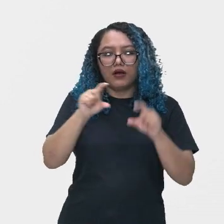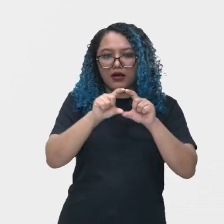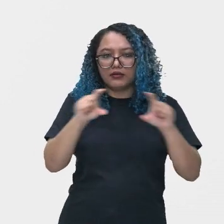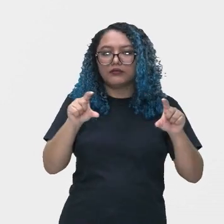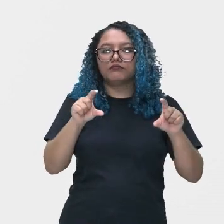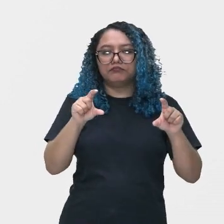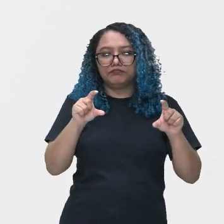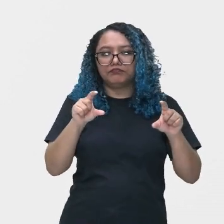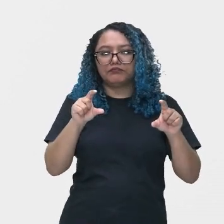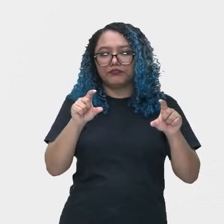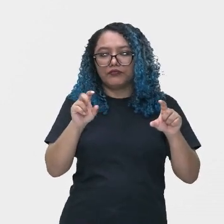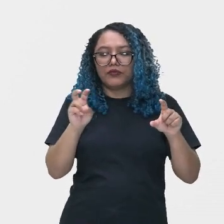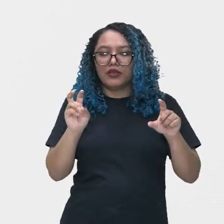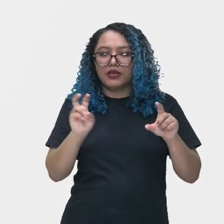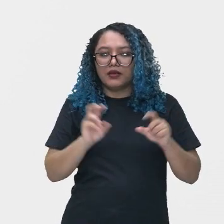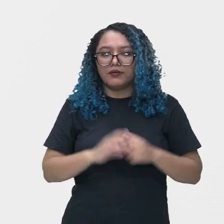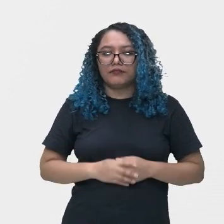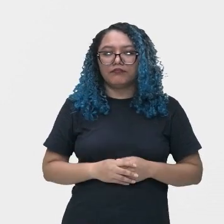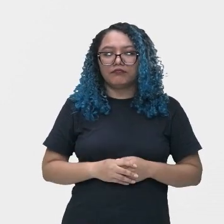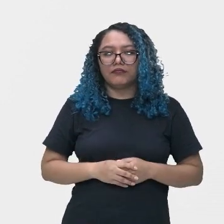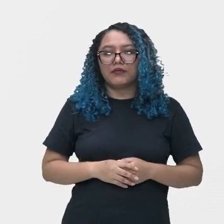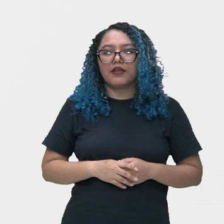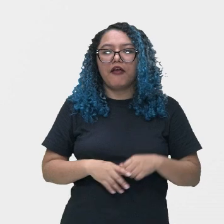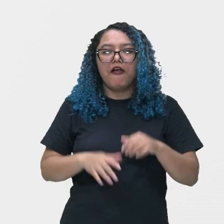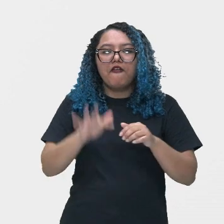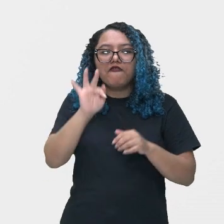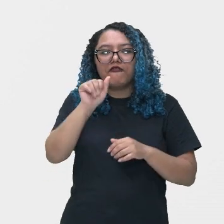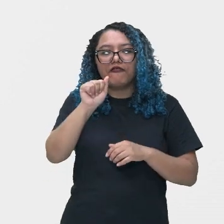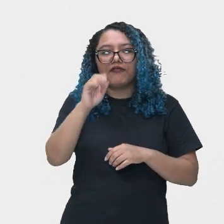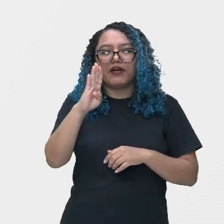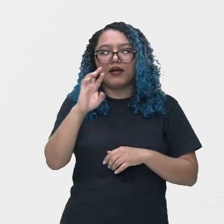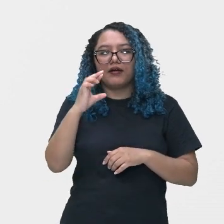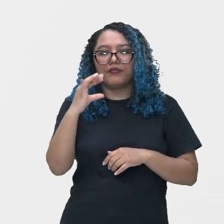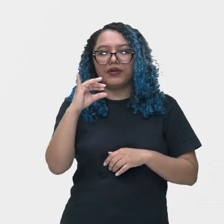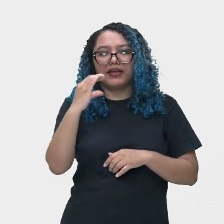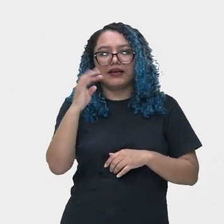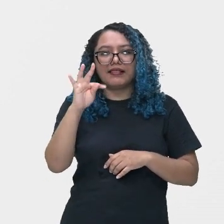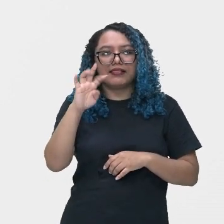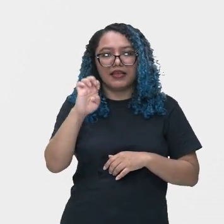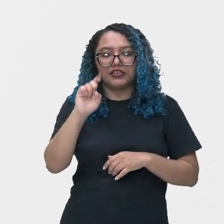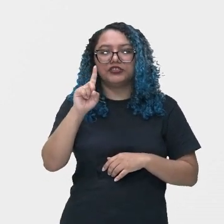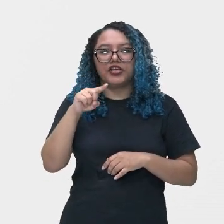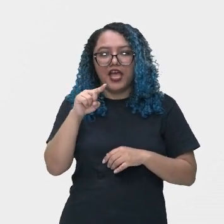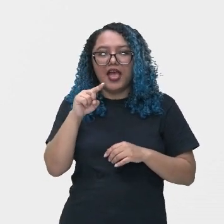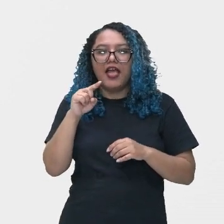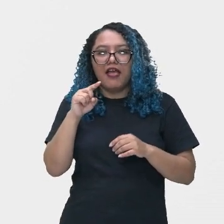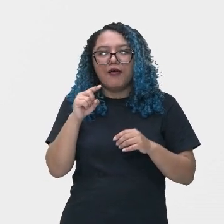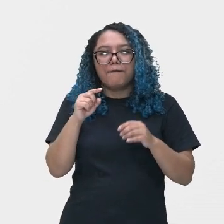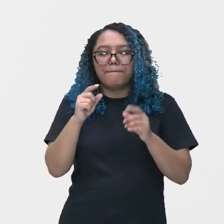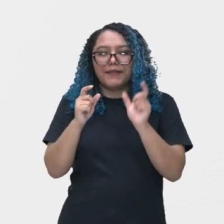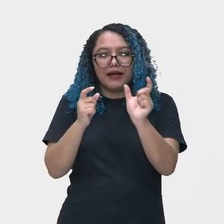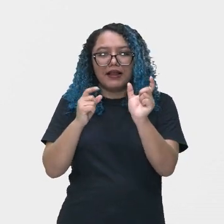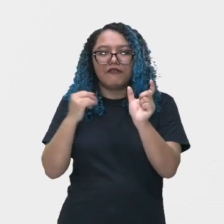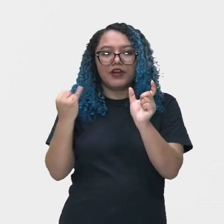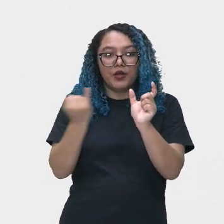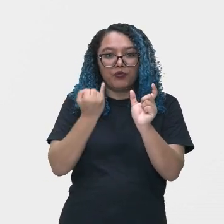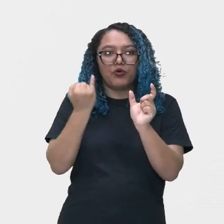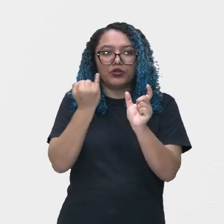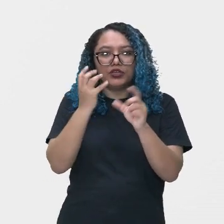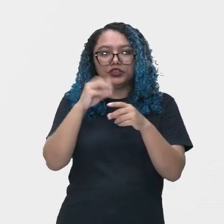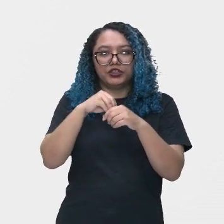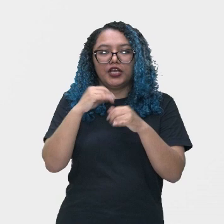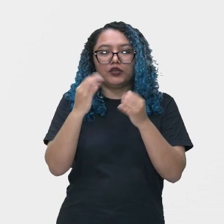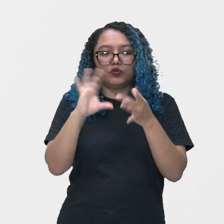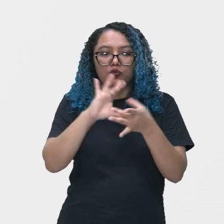fabricated content. Essa palavra palavra-chave aqui de fake news. Fabricated, que é fabricada,